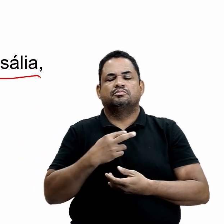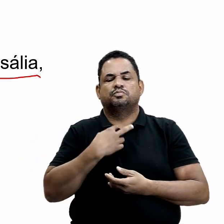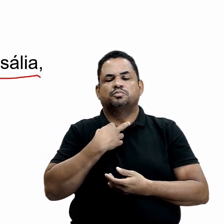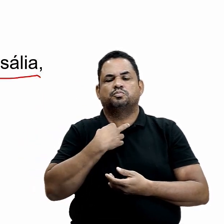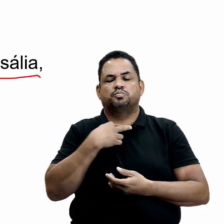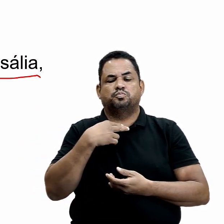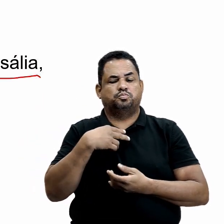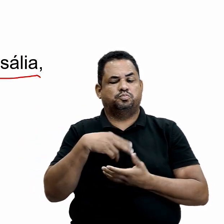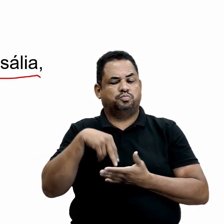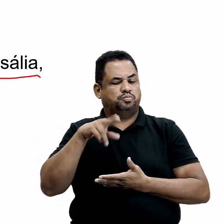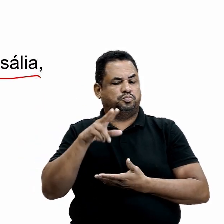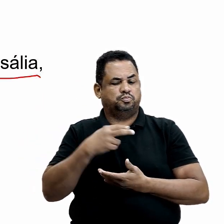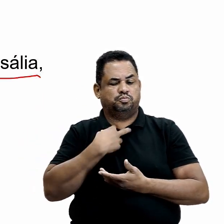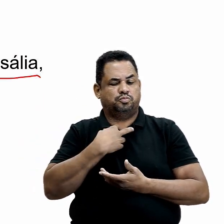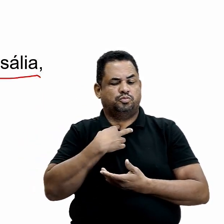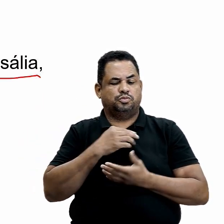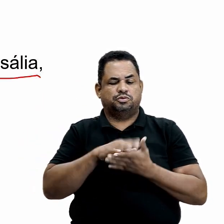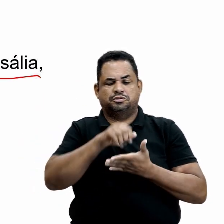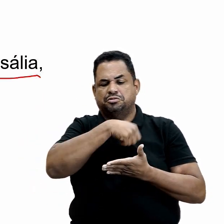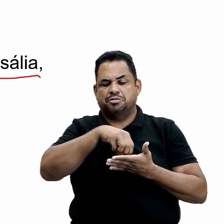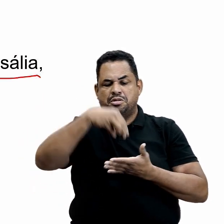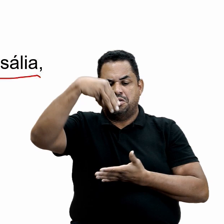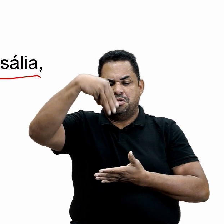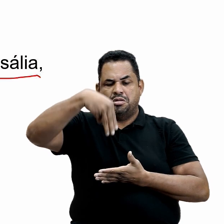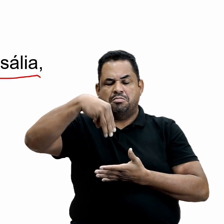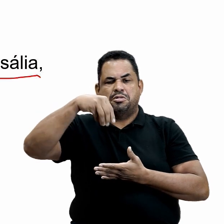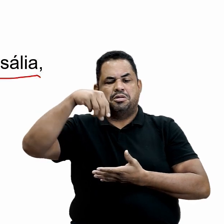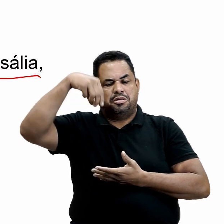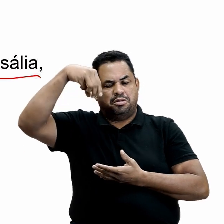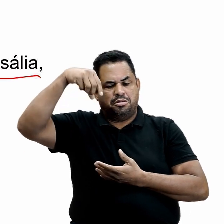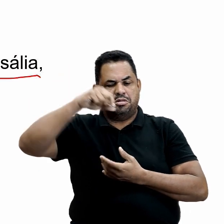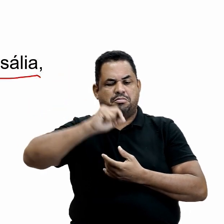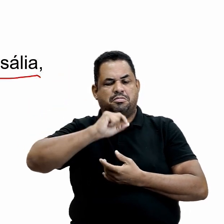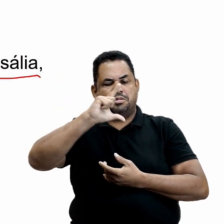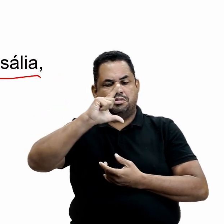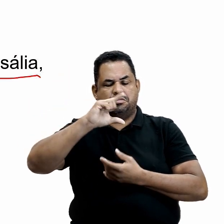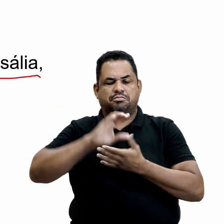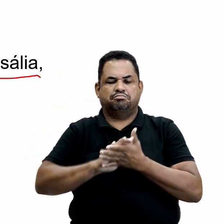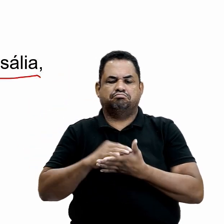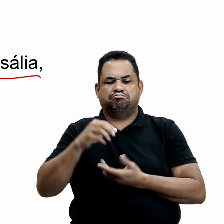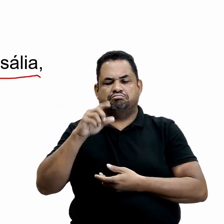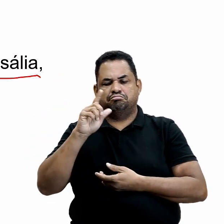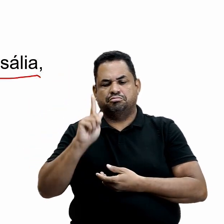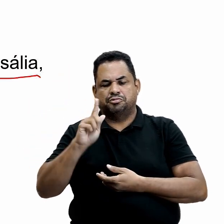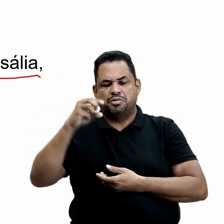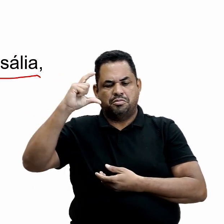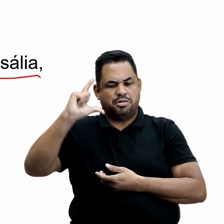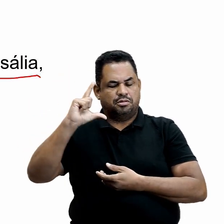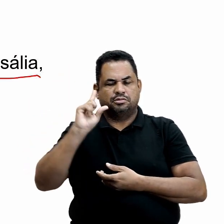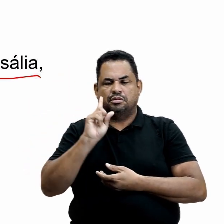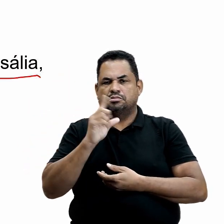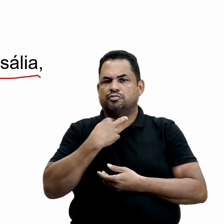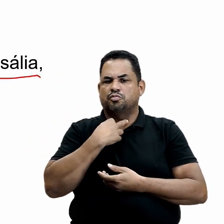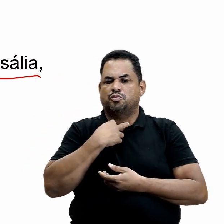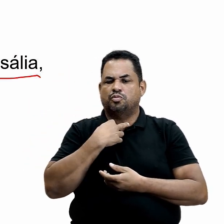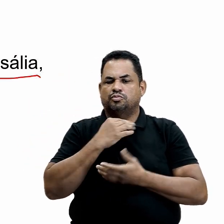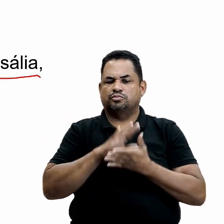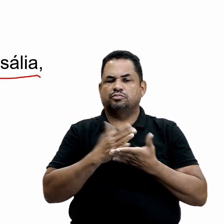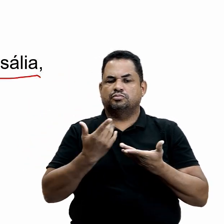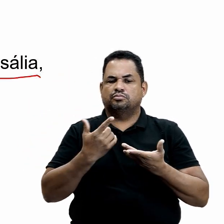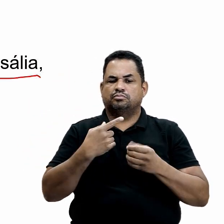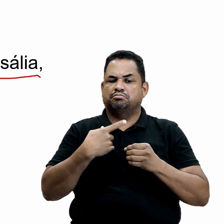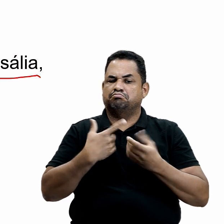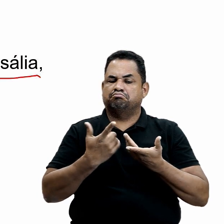G maiúsculo, senão você vai ter a sigla do estado de Minas Gerais, né? Minas Gerais, Mg, mas